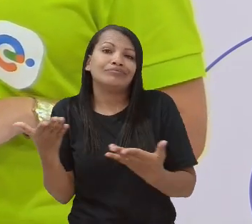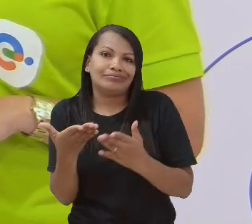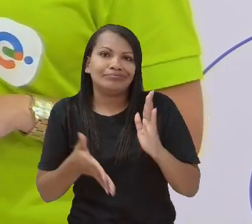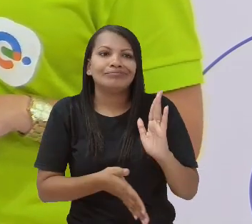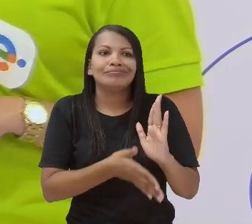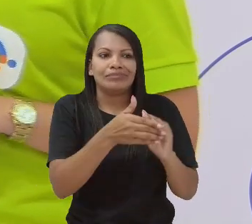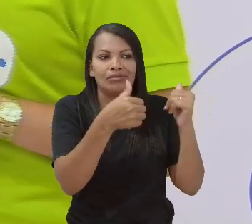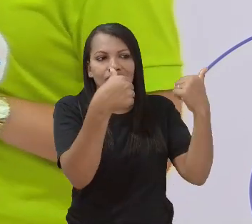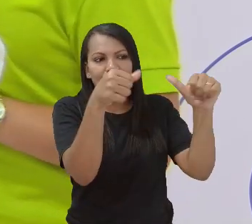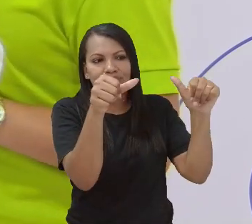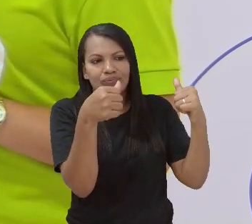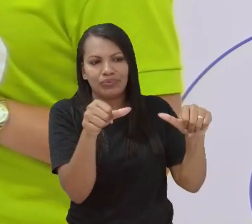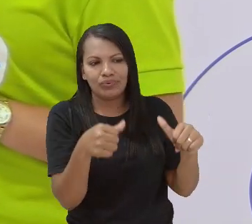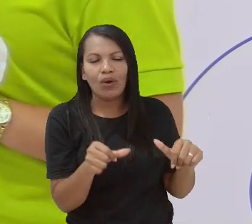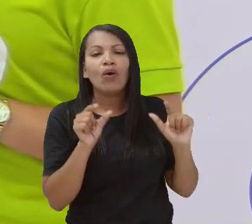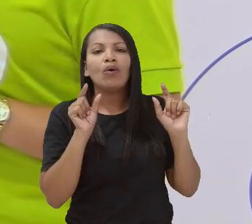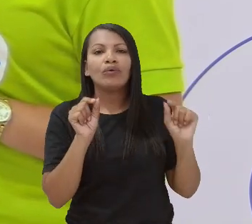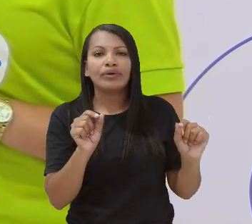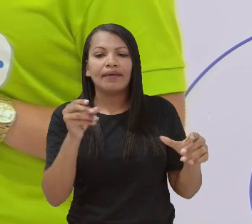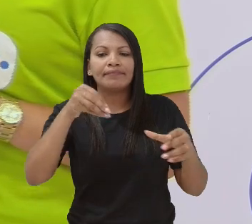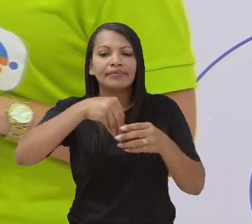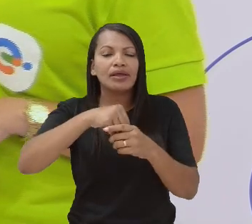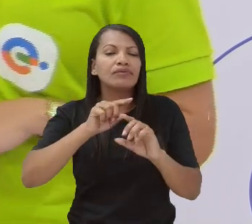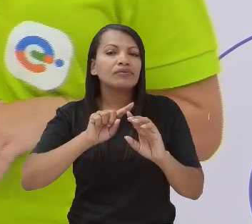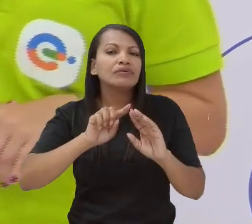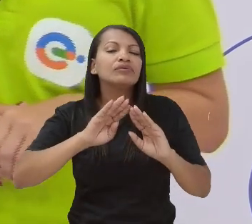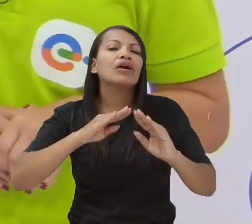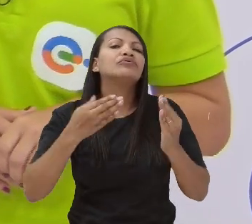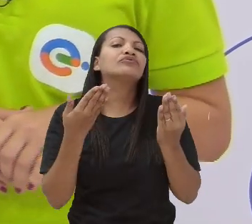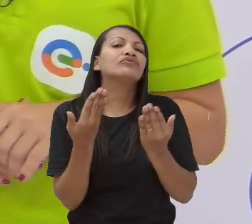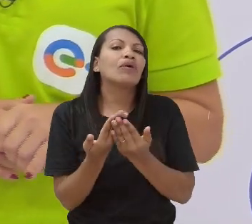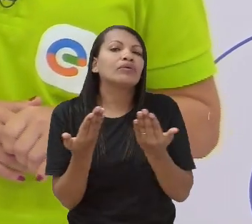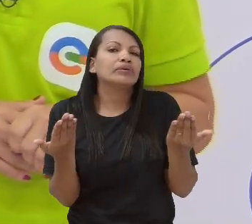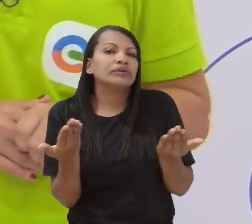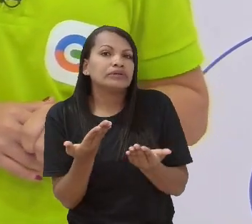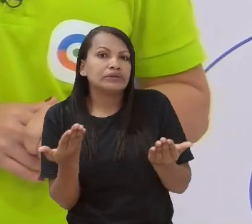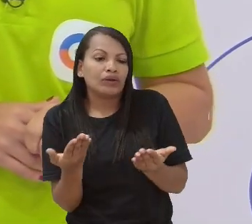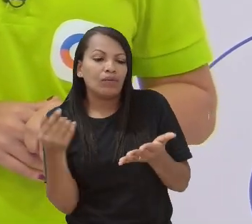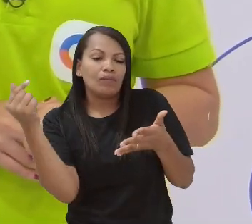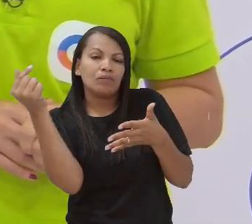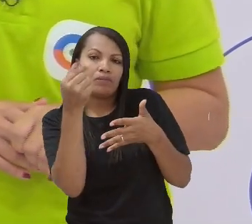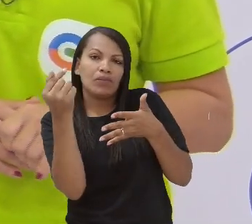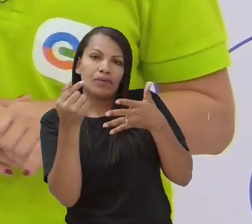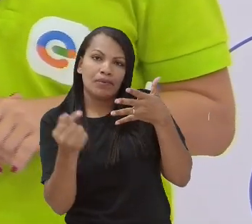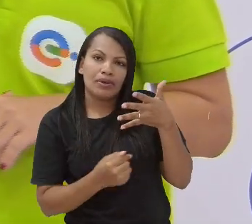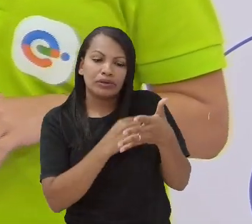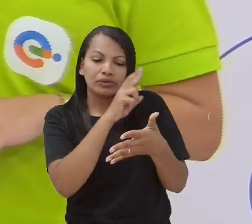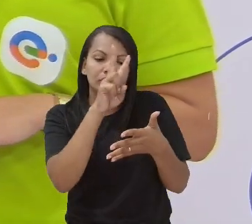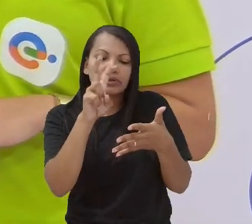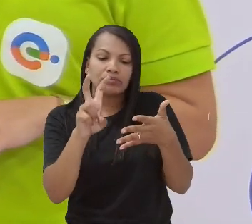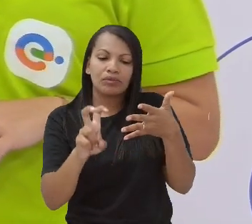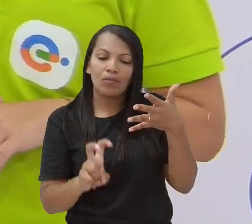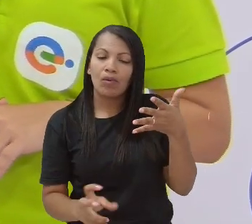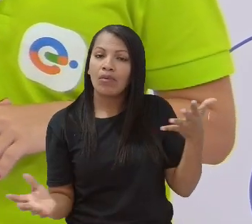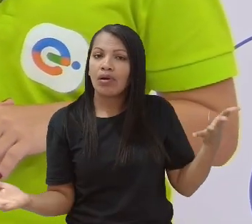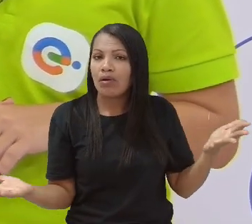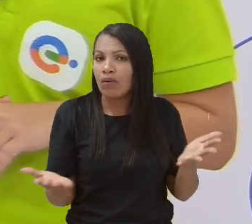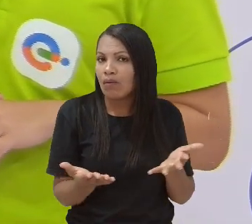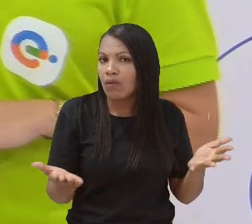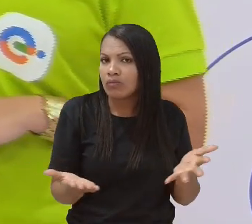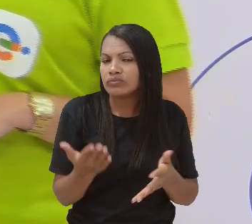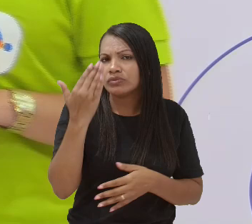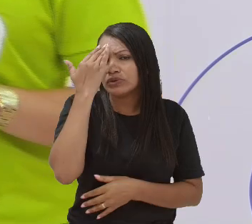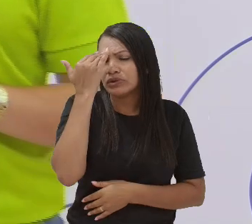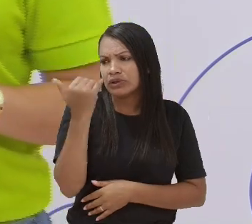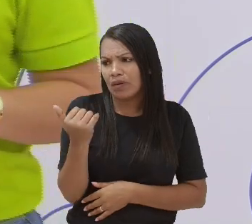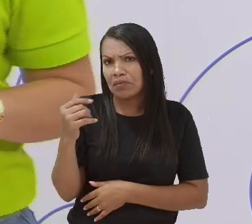escola. É bem importante isso, né? Então, pessoal, a gente trouxe esses temas hoje, mas sabe que, como o